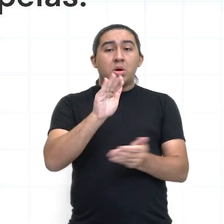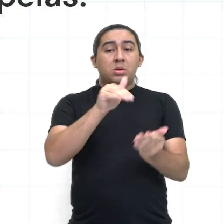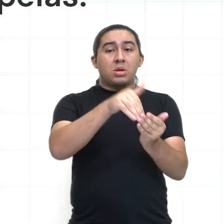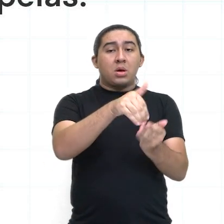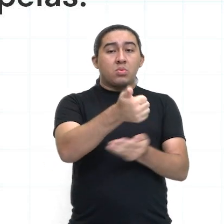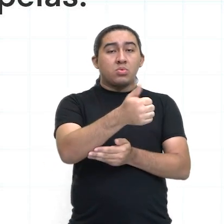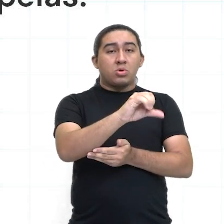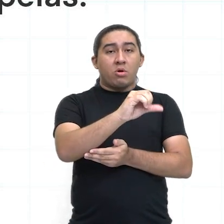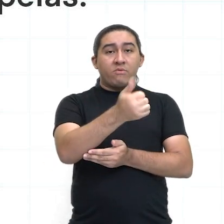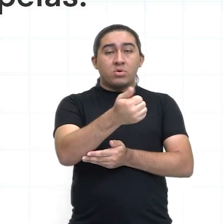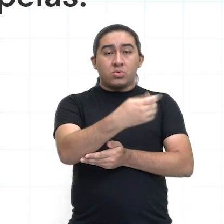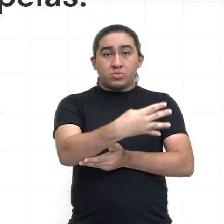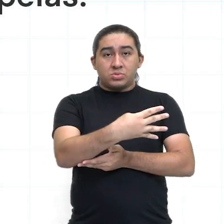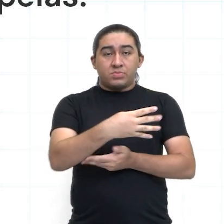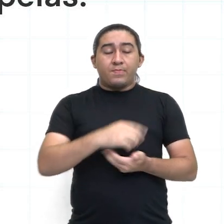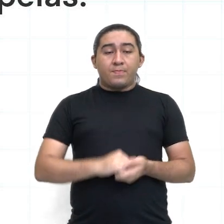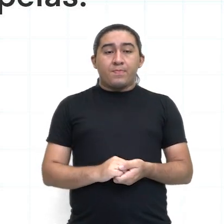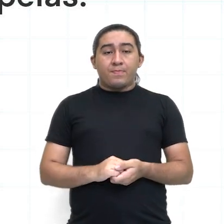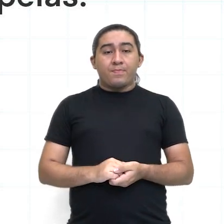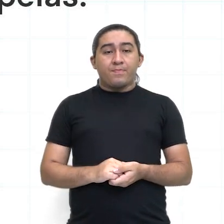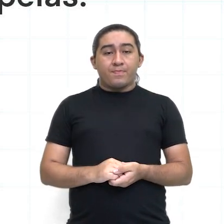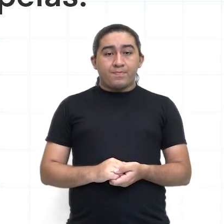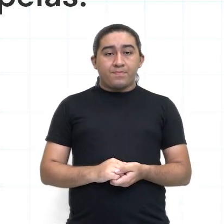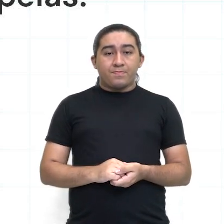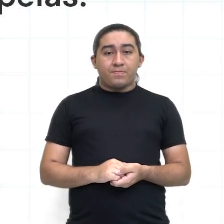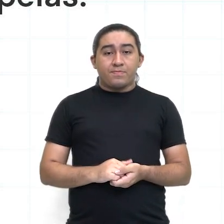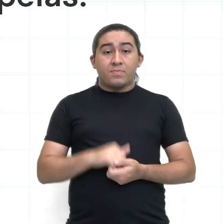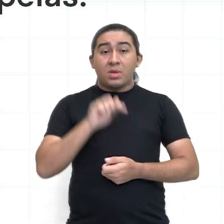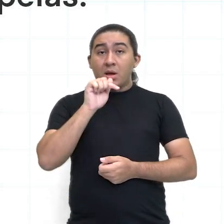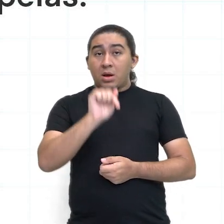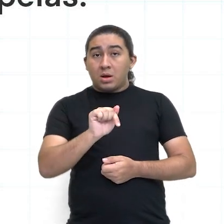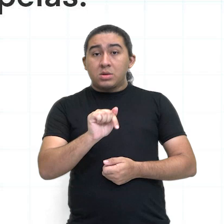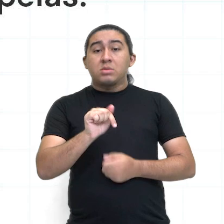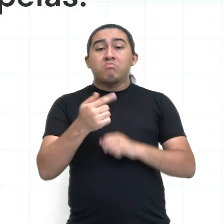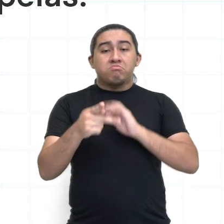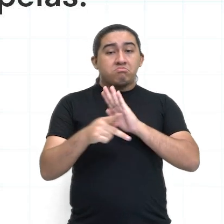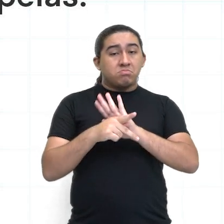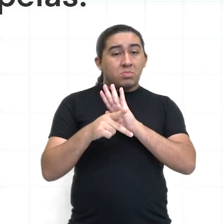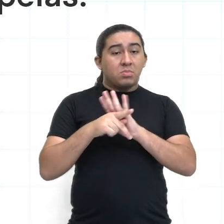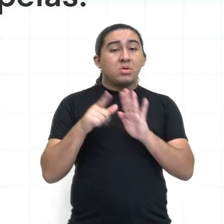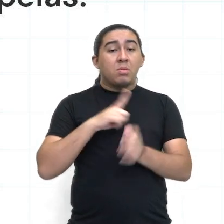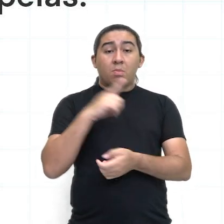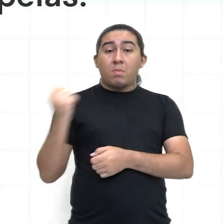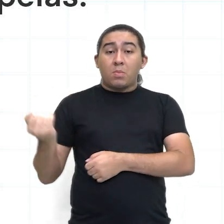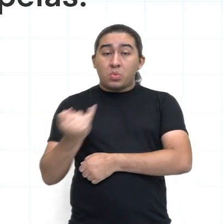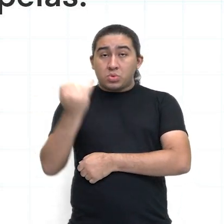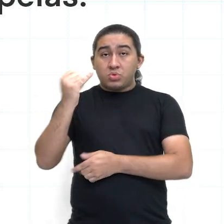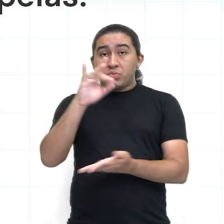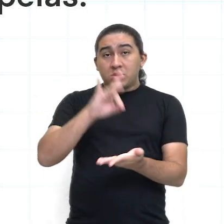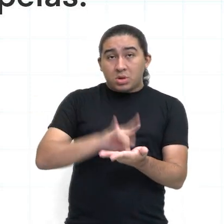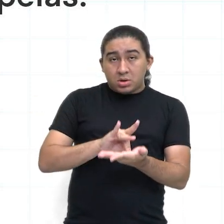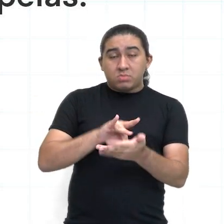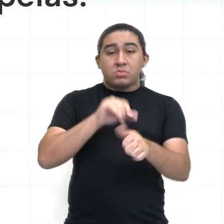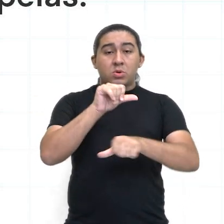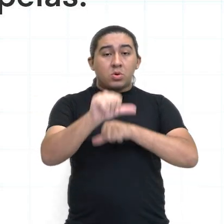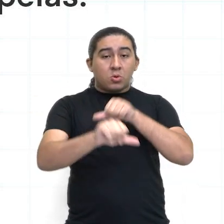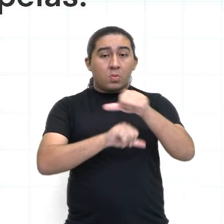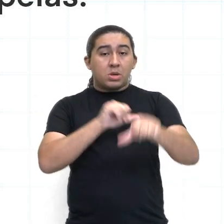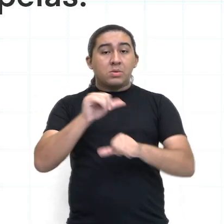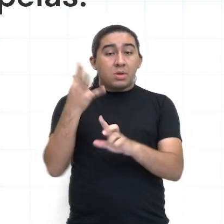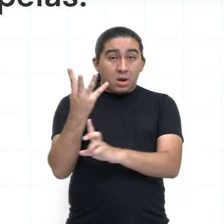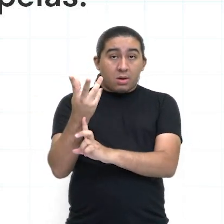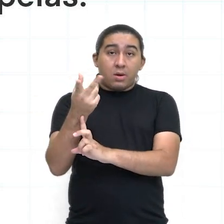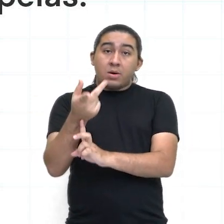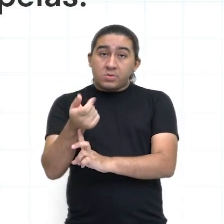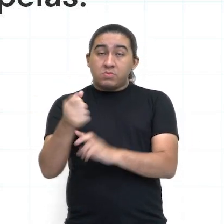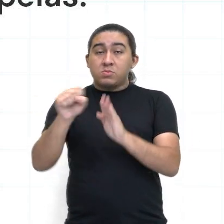e 1914. Essa vertente teve um papel muito importante para a renovação da